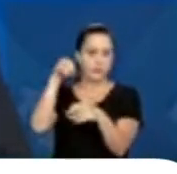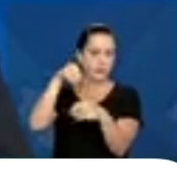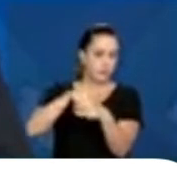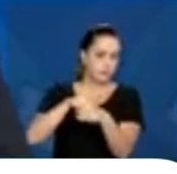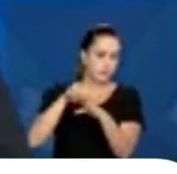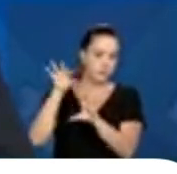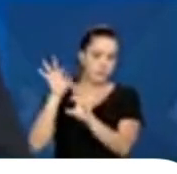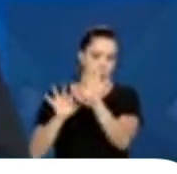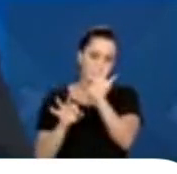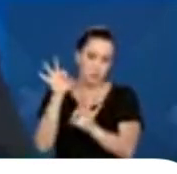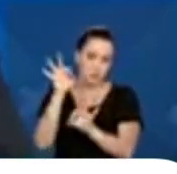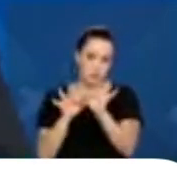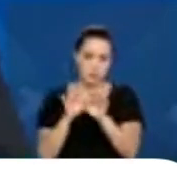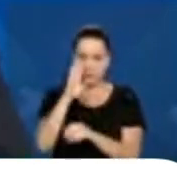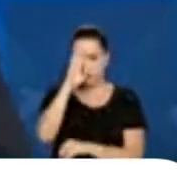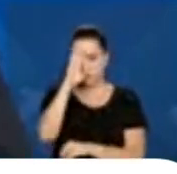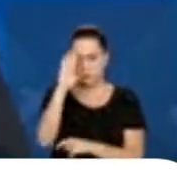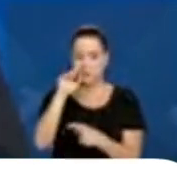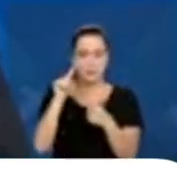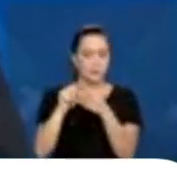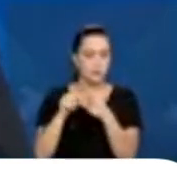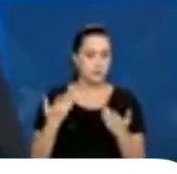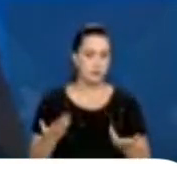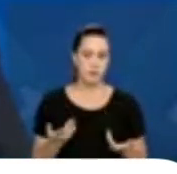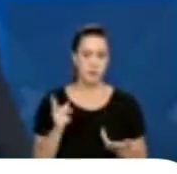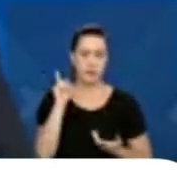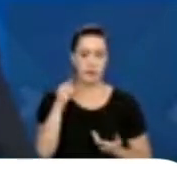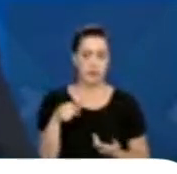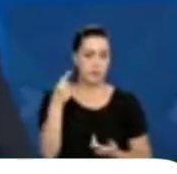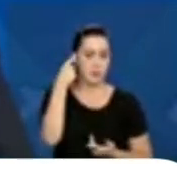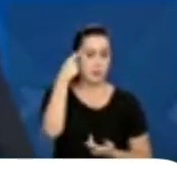uma programação e uma prioridade. Essa é a